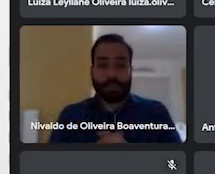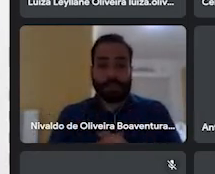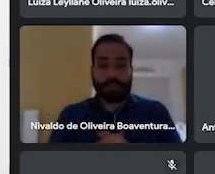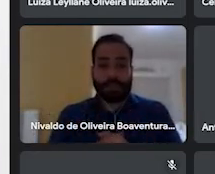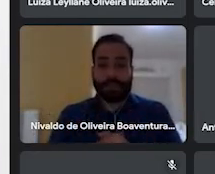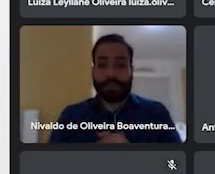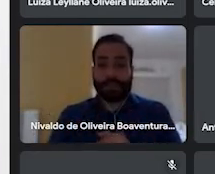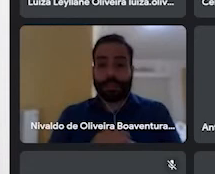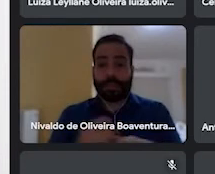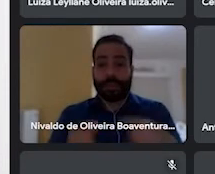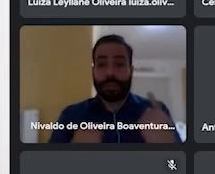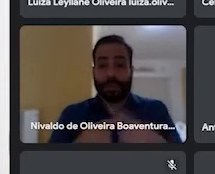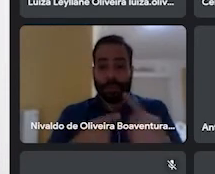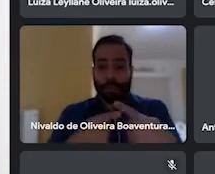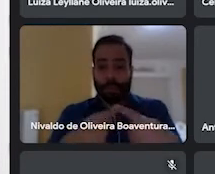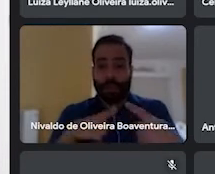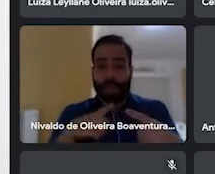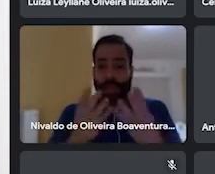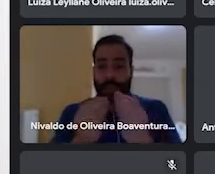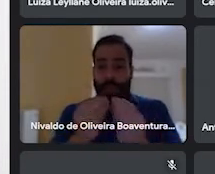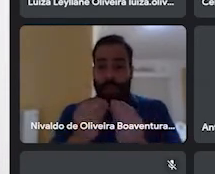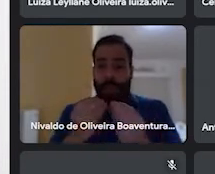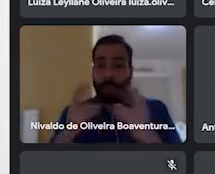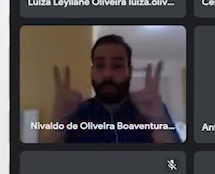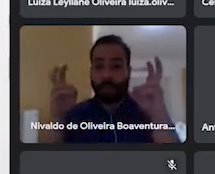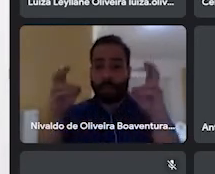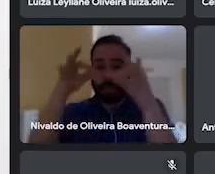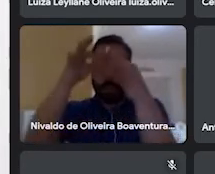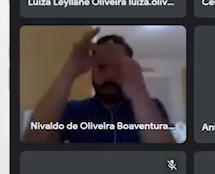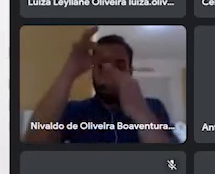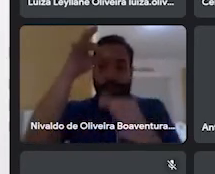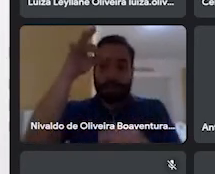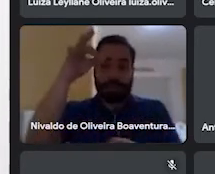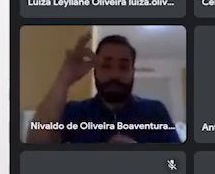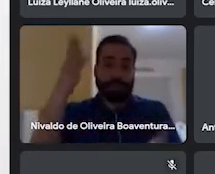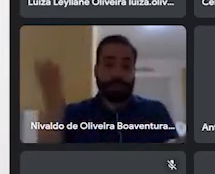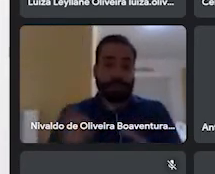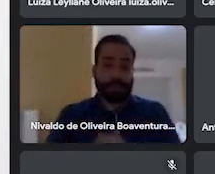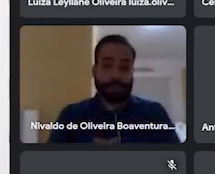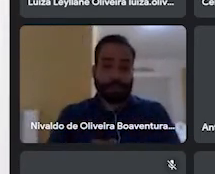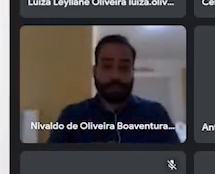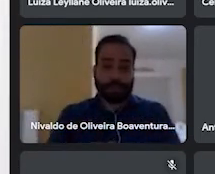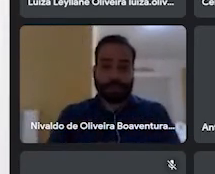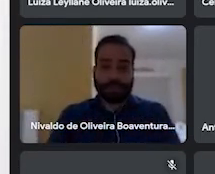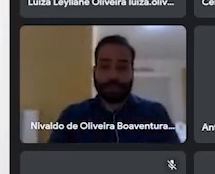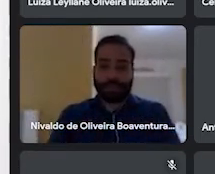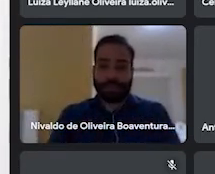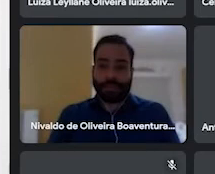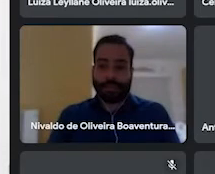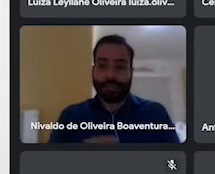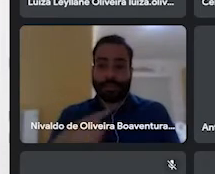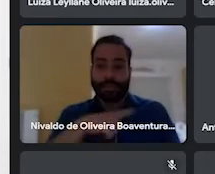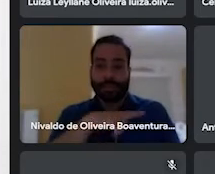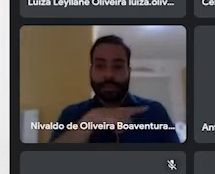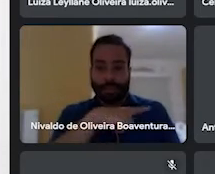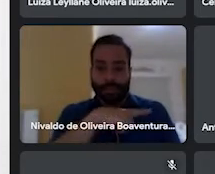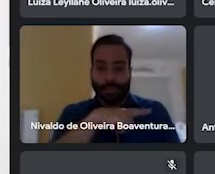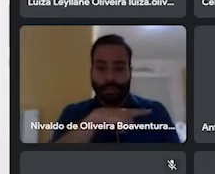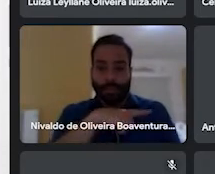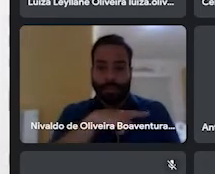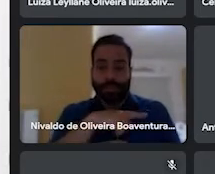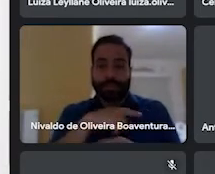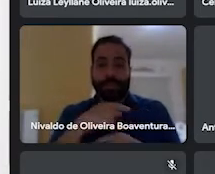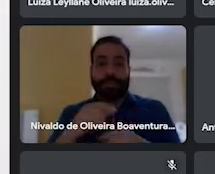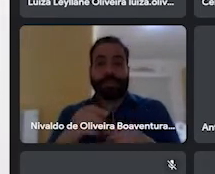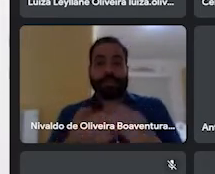para você trabalhar todos os itens. Então, você tem aqui a introdução à